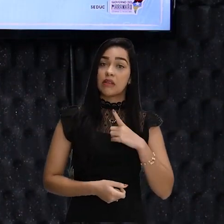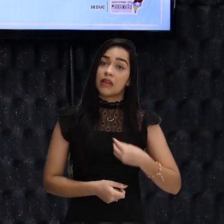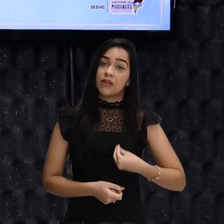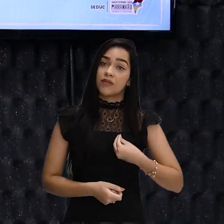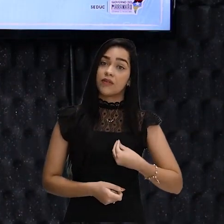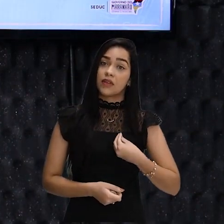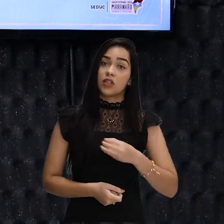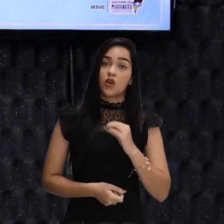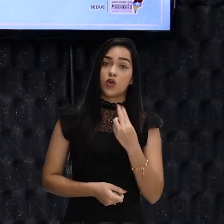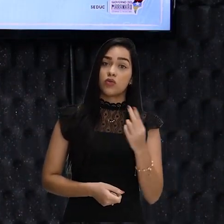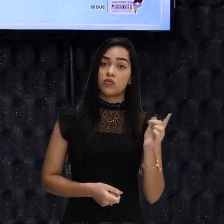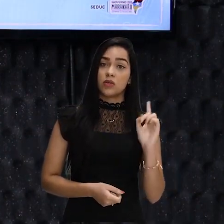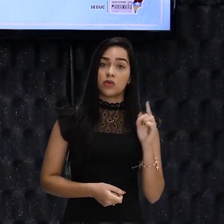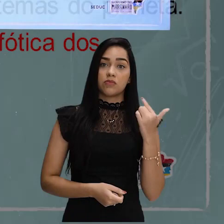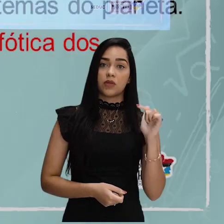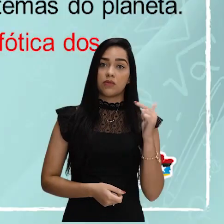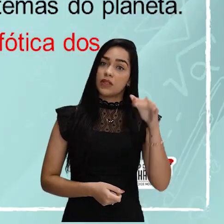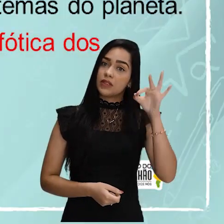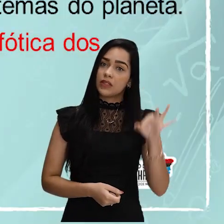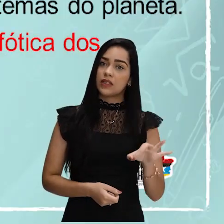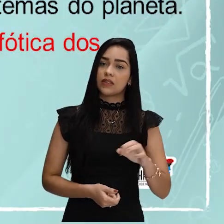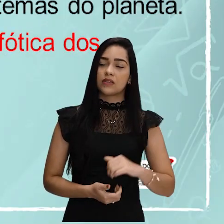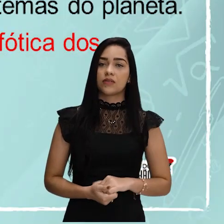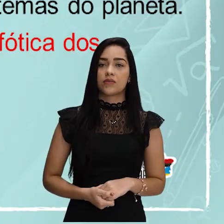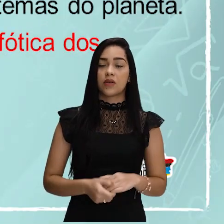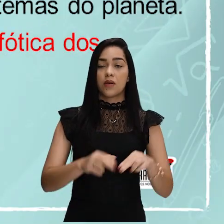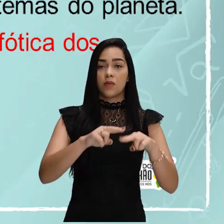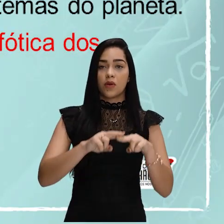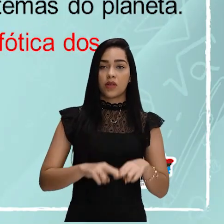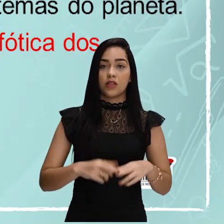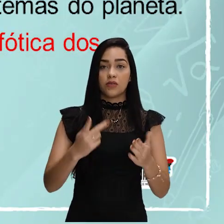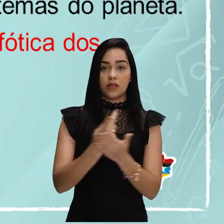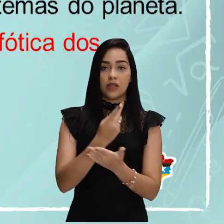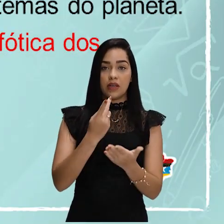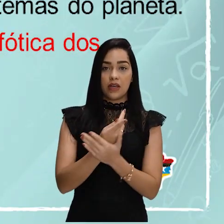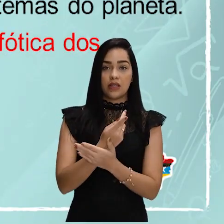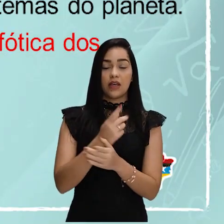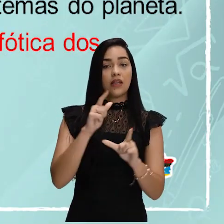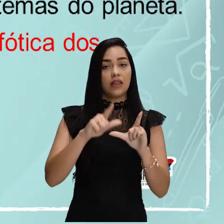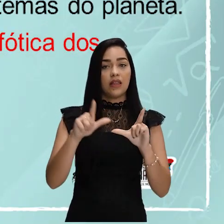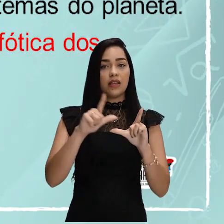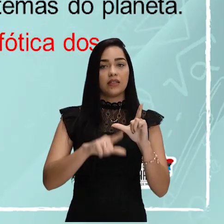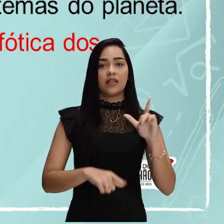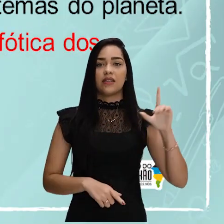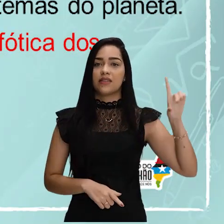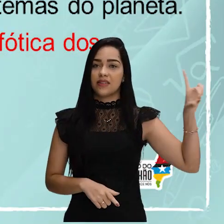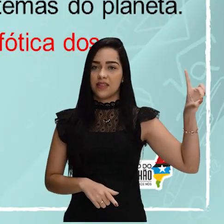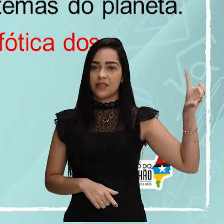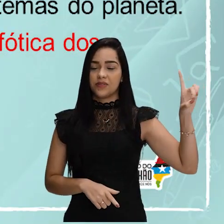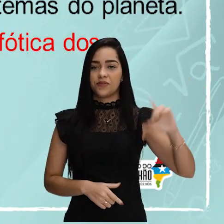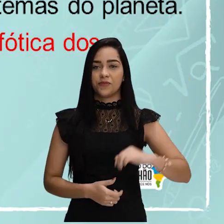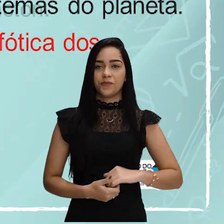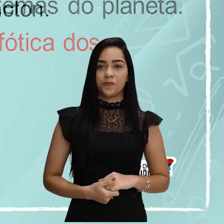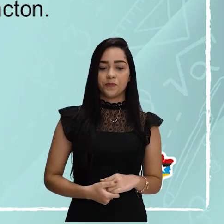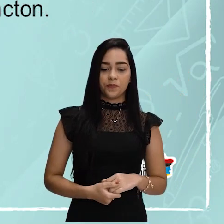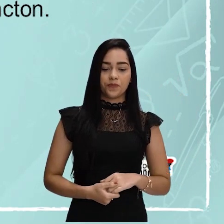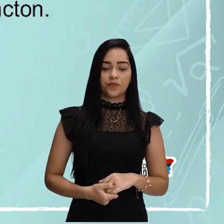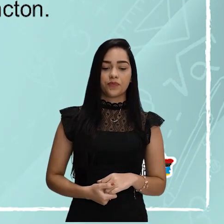essa certeza. Por isso que a alternativa incorreta vai ser a letra D. Gente, essa outra